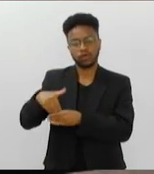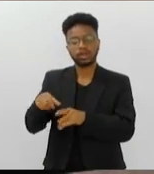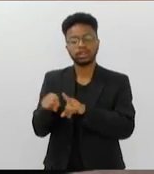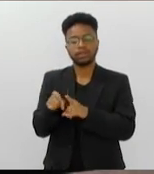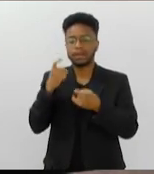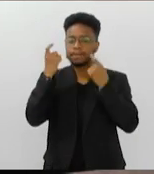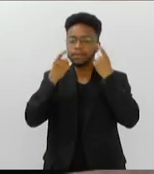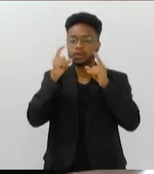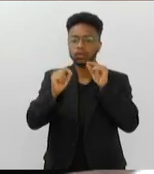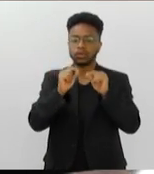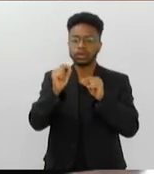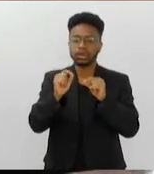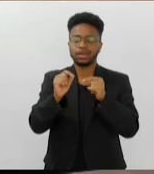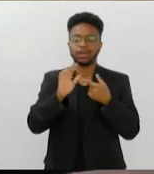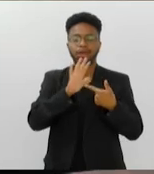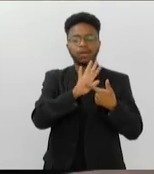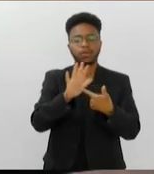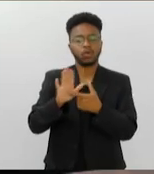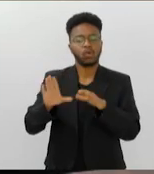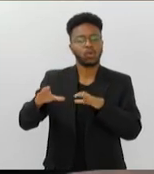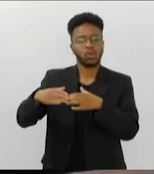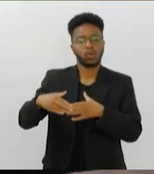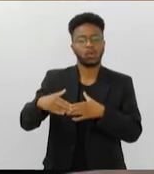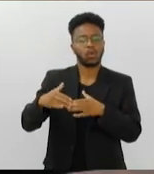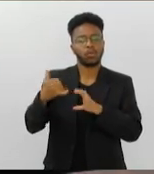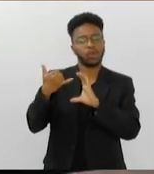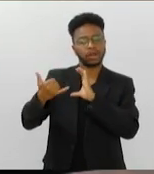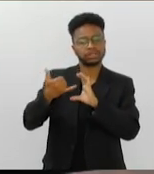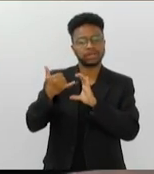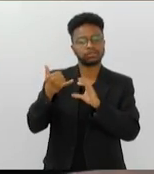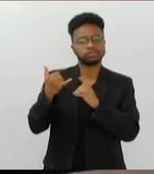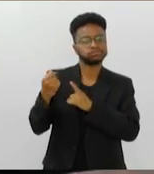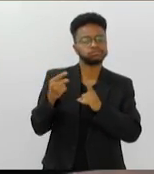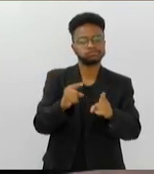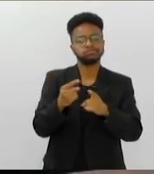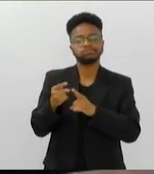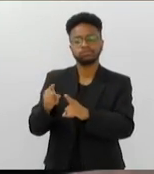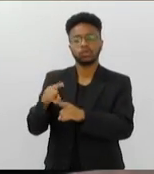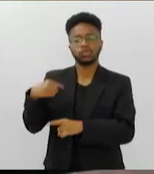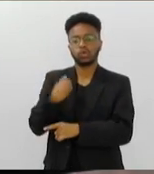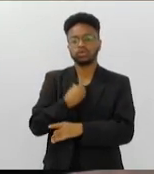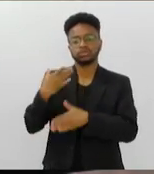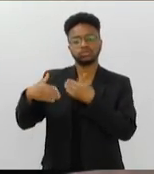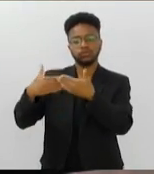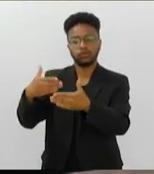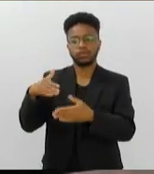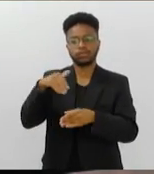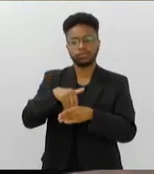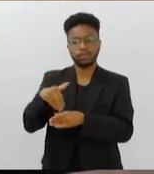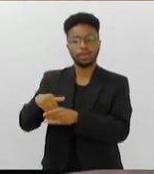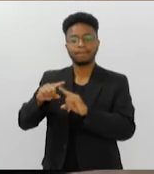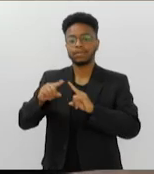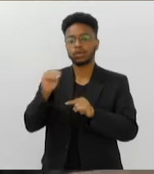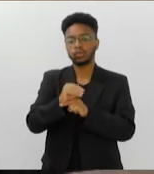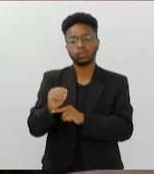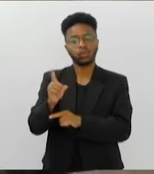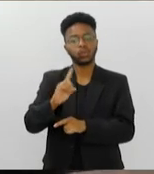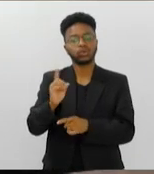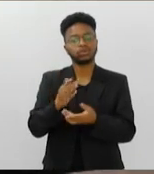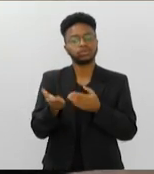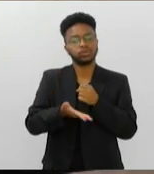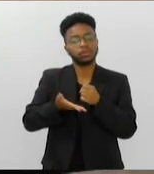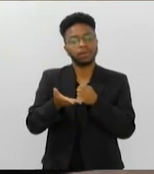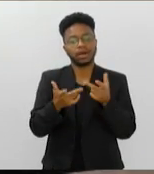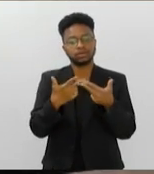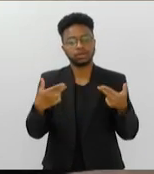botar as suas hordas agressivas no WhatsApp para atacar o nosso crescimento eleitoral, e não estão cuidando do básico. O meu